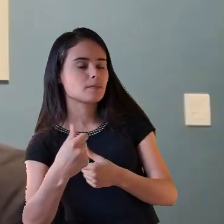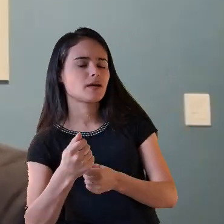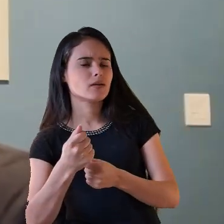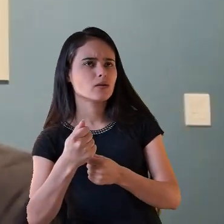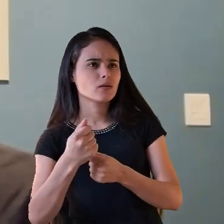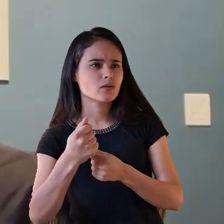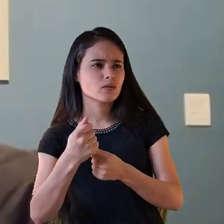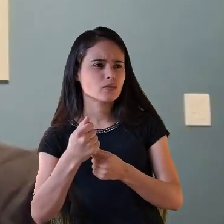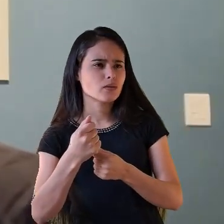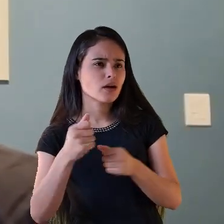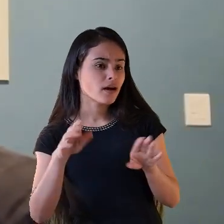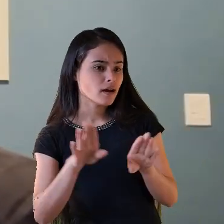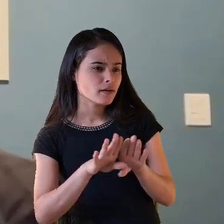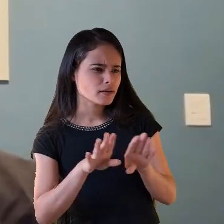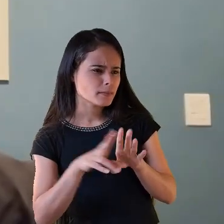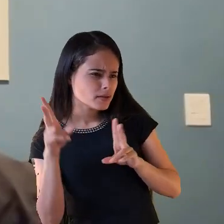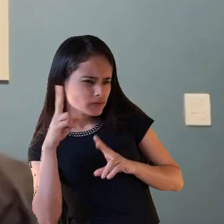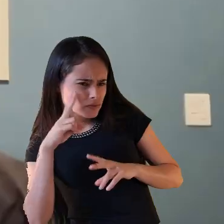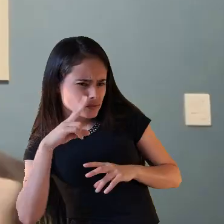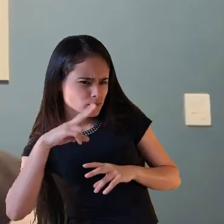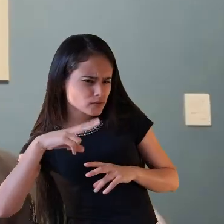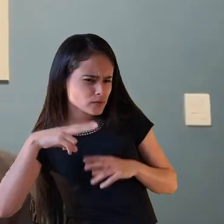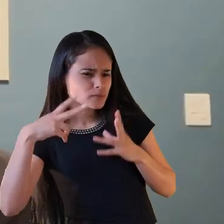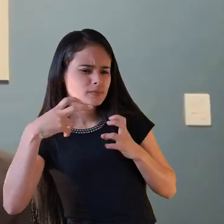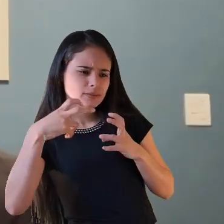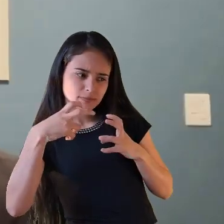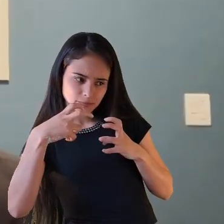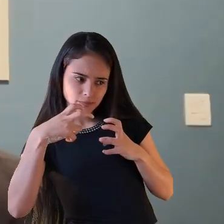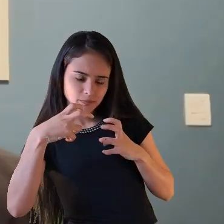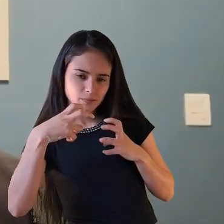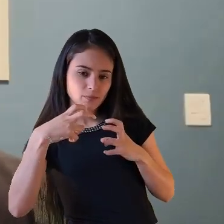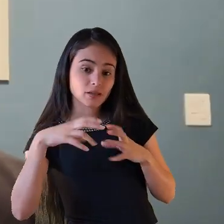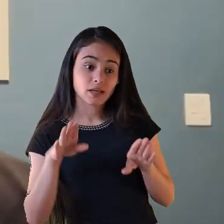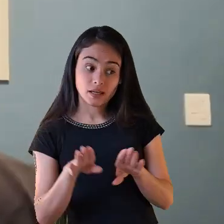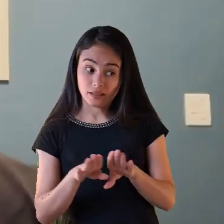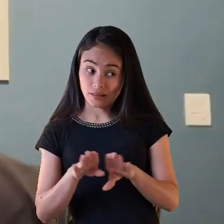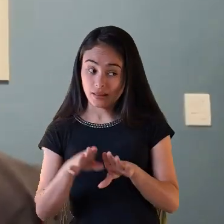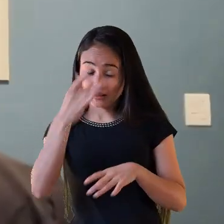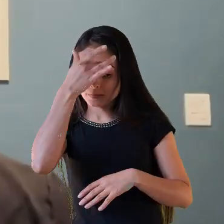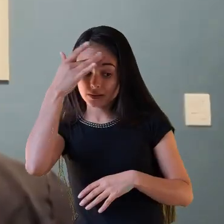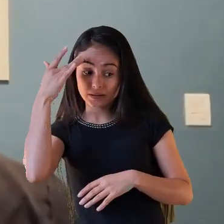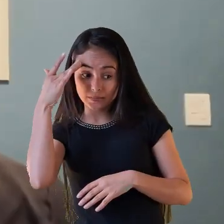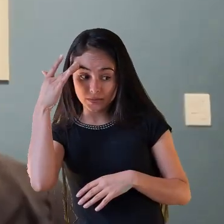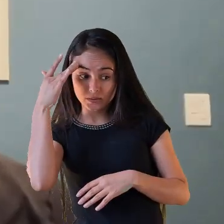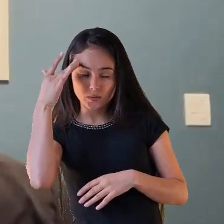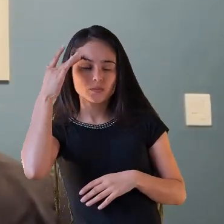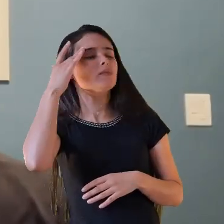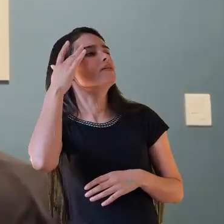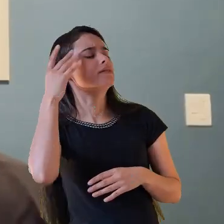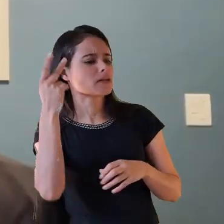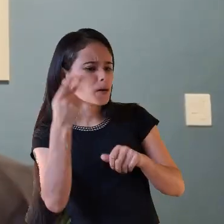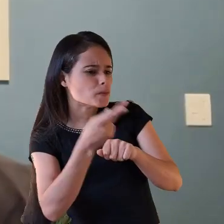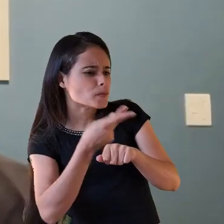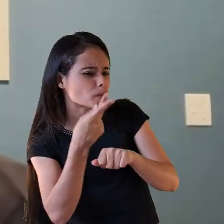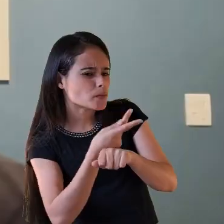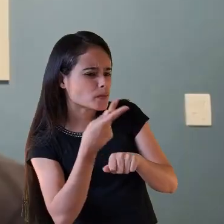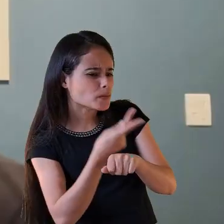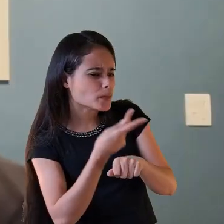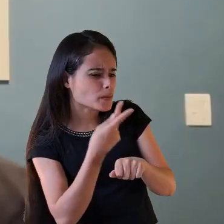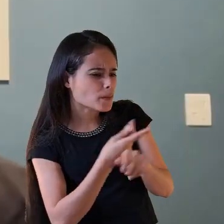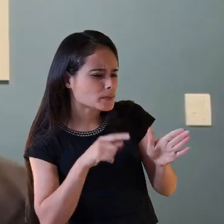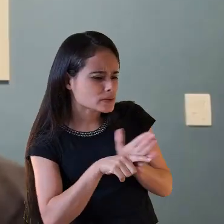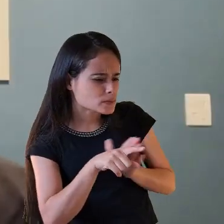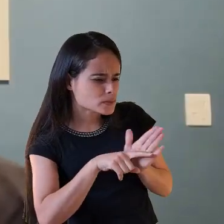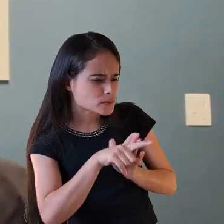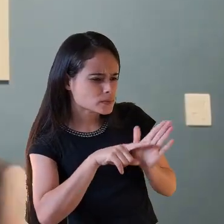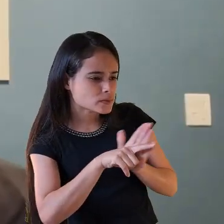vezes. Ele também, houve uma procura muito grande de editoras para publicar o livro do Projeto Querino, que me deixou muito honrado. 8 editoras